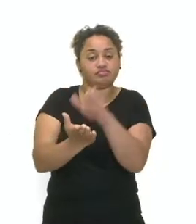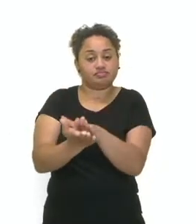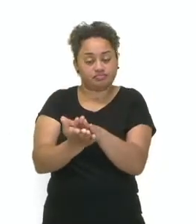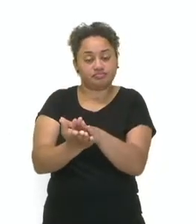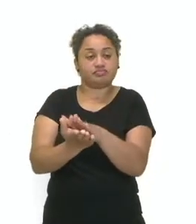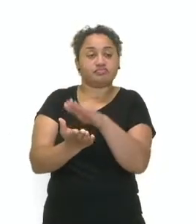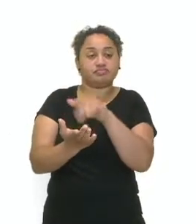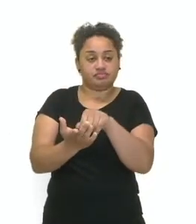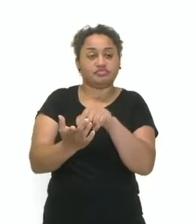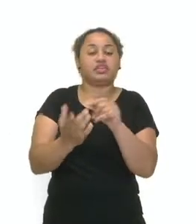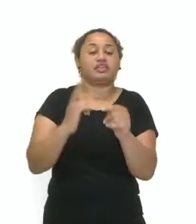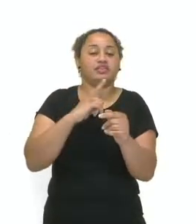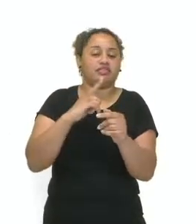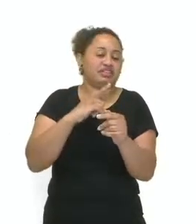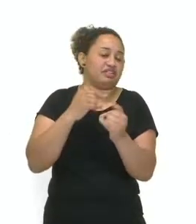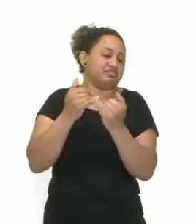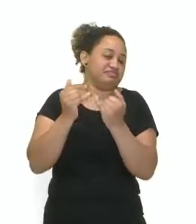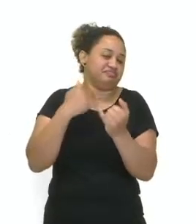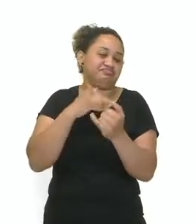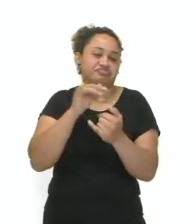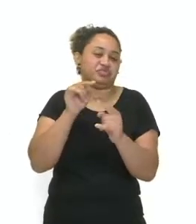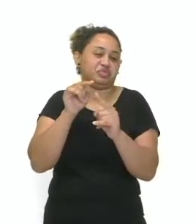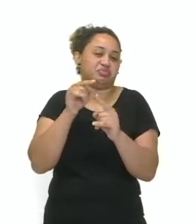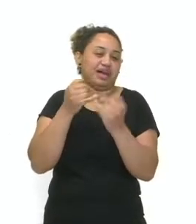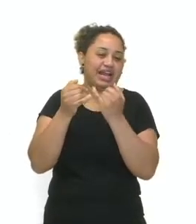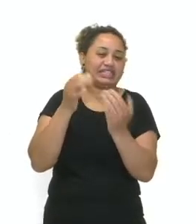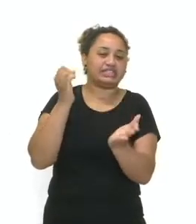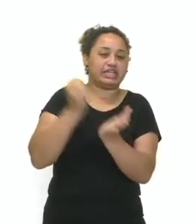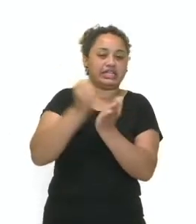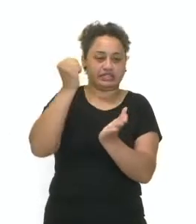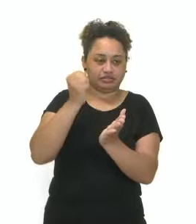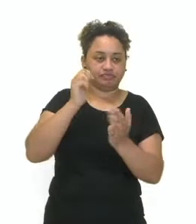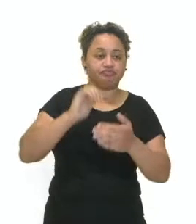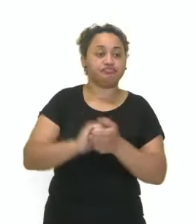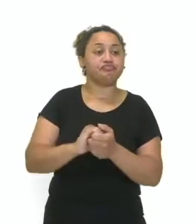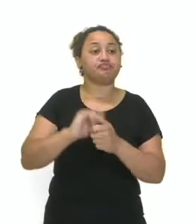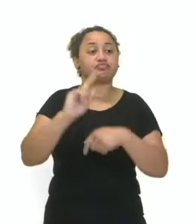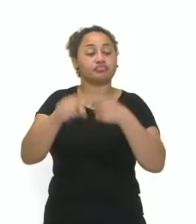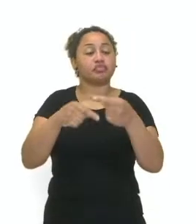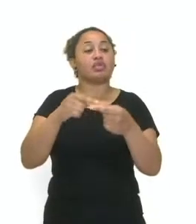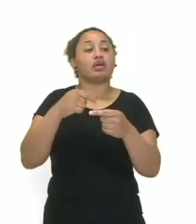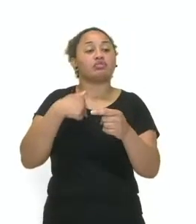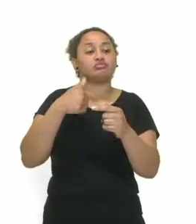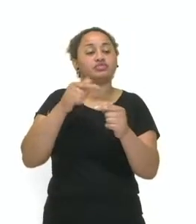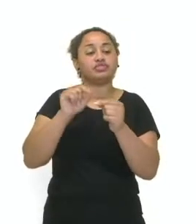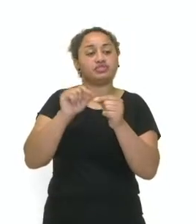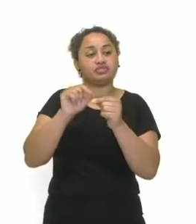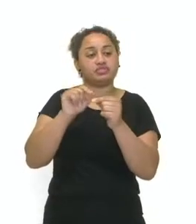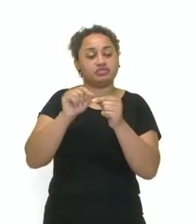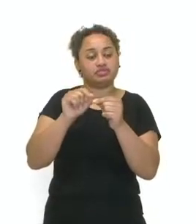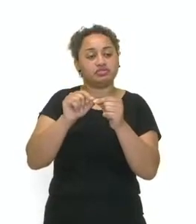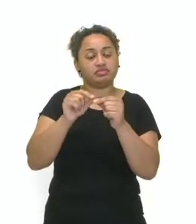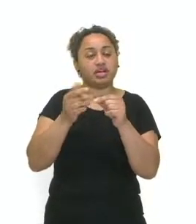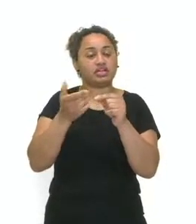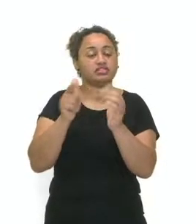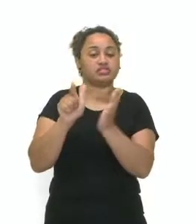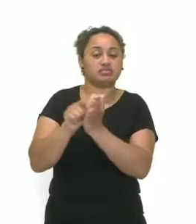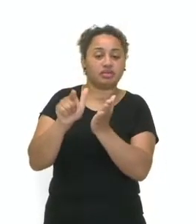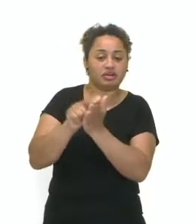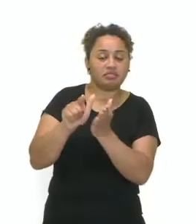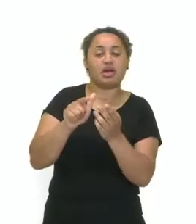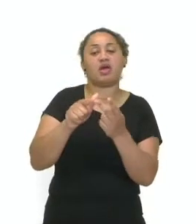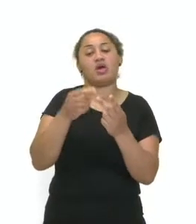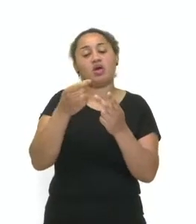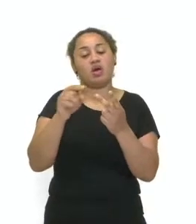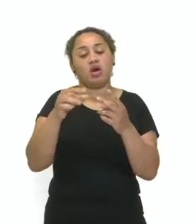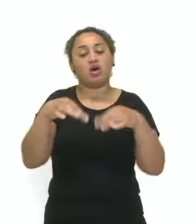ser carimbada ali no papel, né, prensada no papel. O final do processo é a impressão em alto relevo em papel ou em